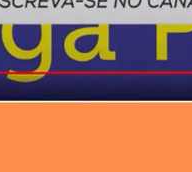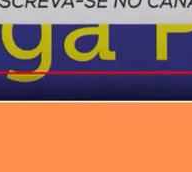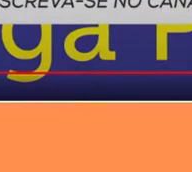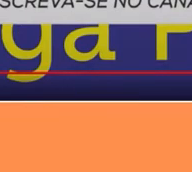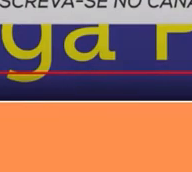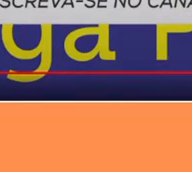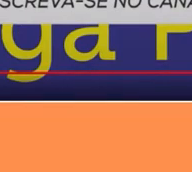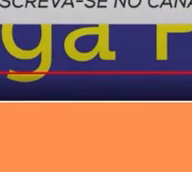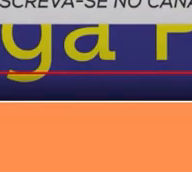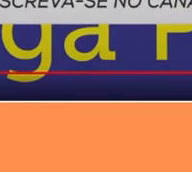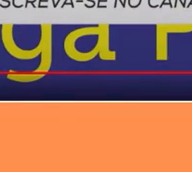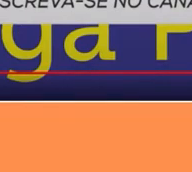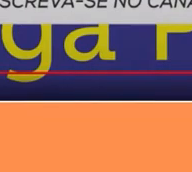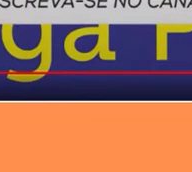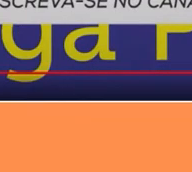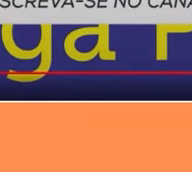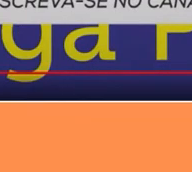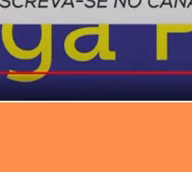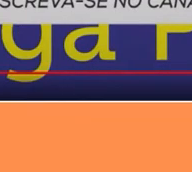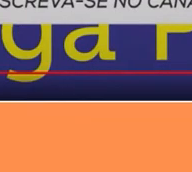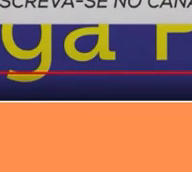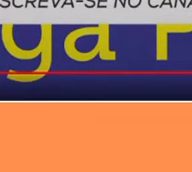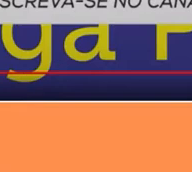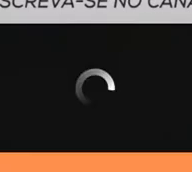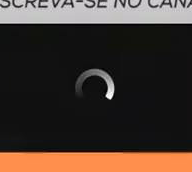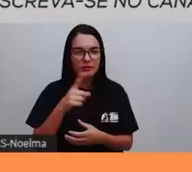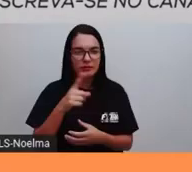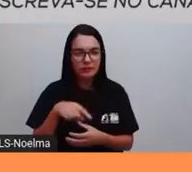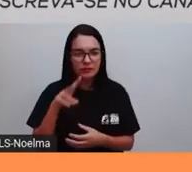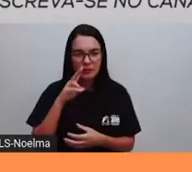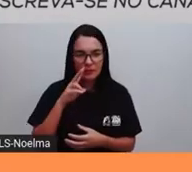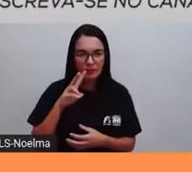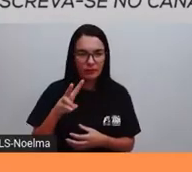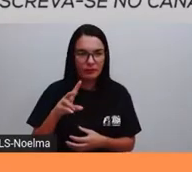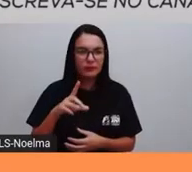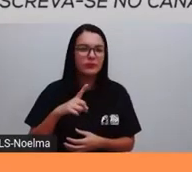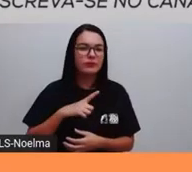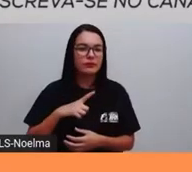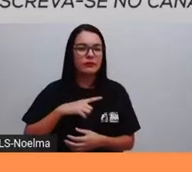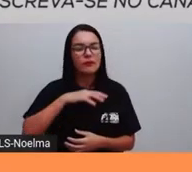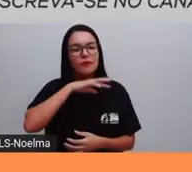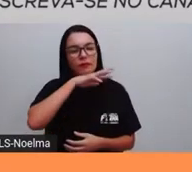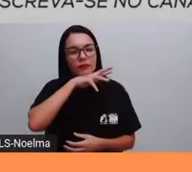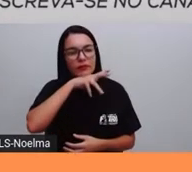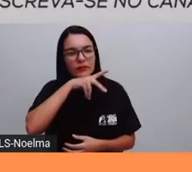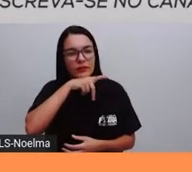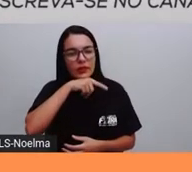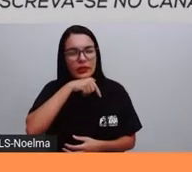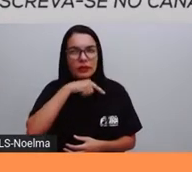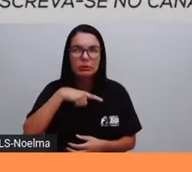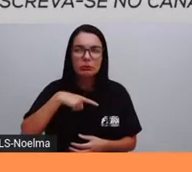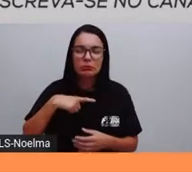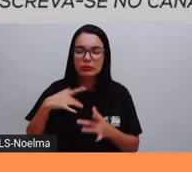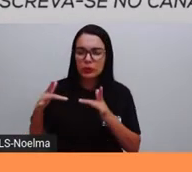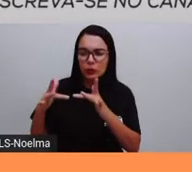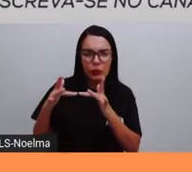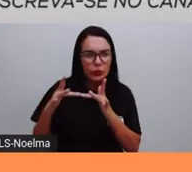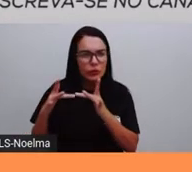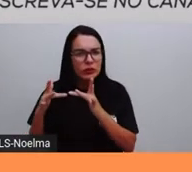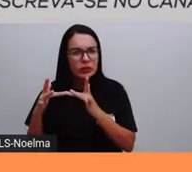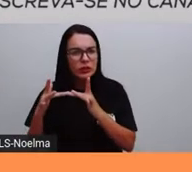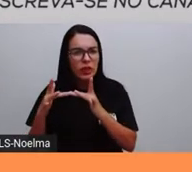Os animais aí que a gente tem mais convivência, a gente tem tendência a reconhecer